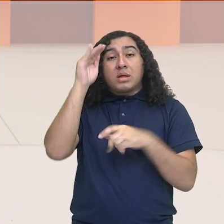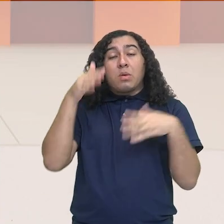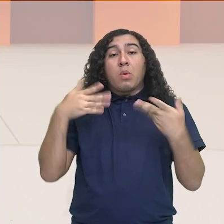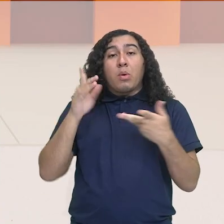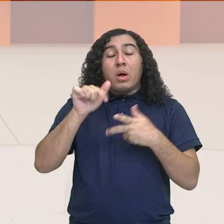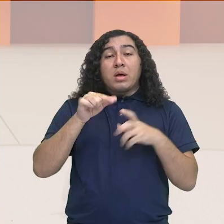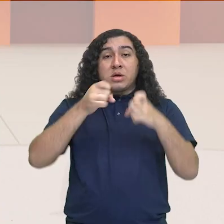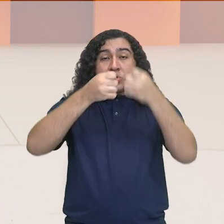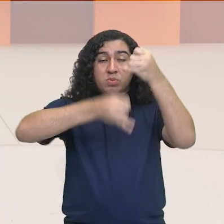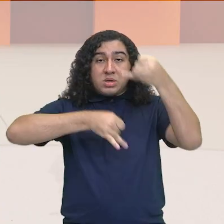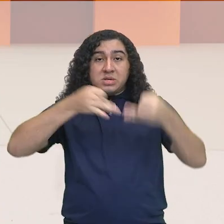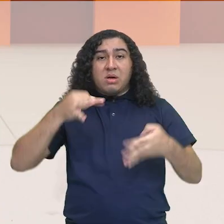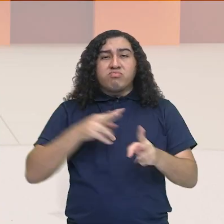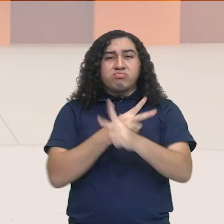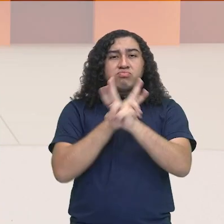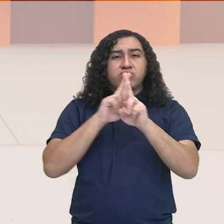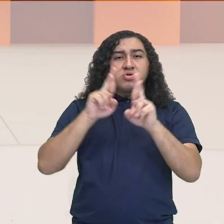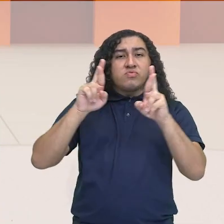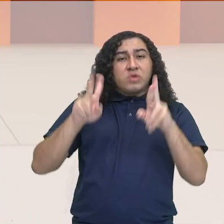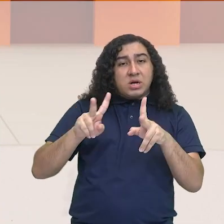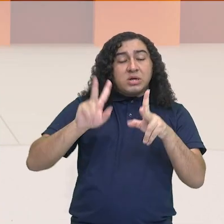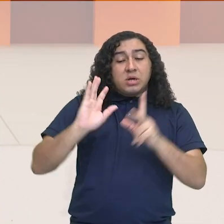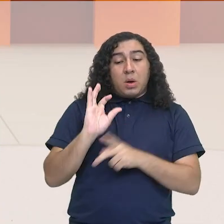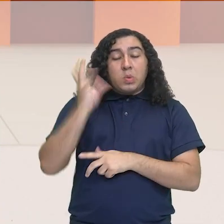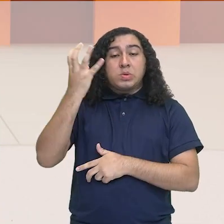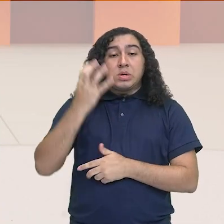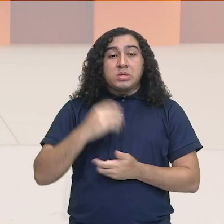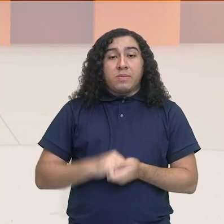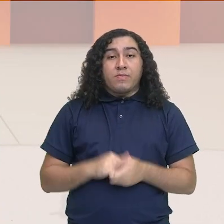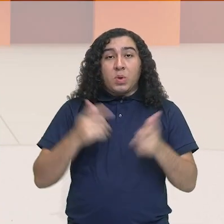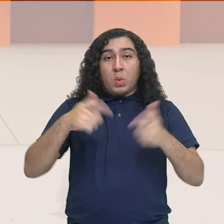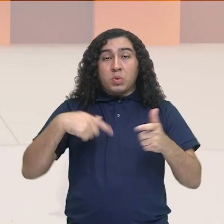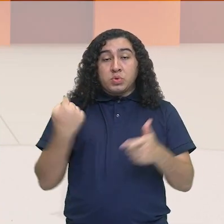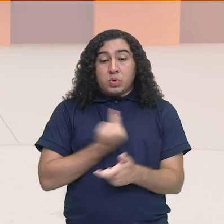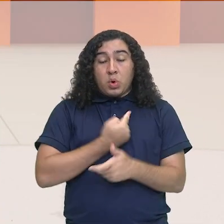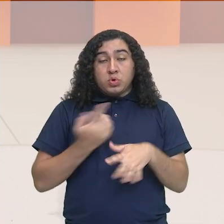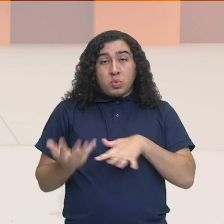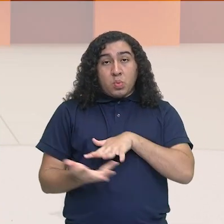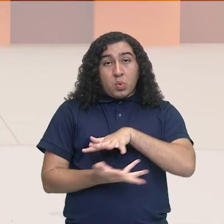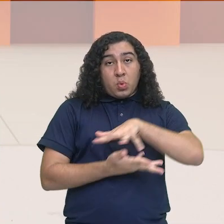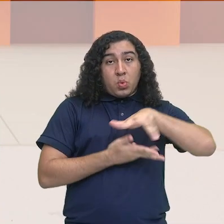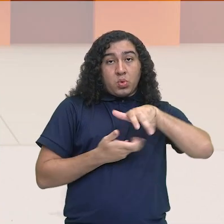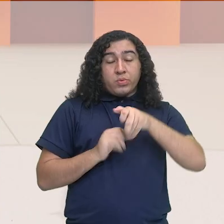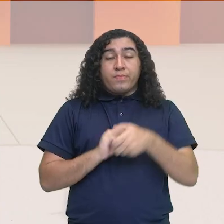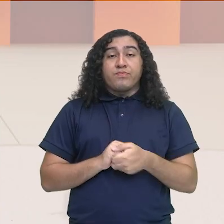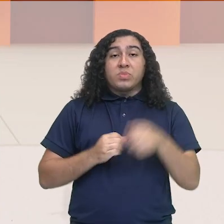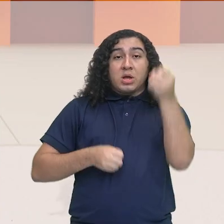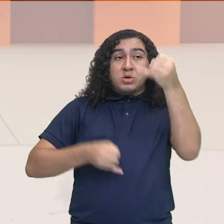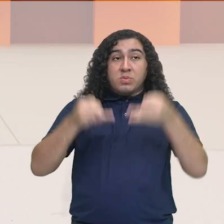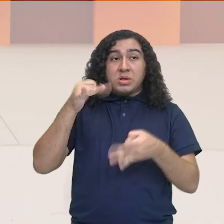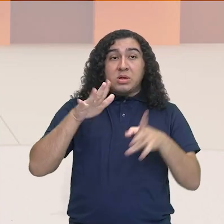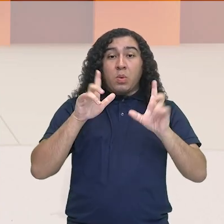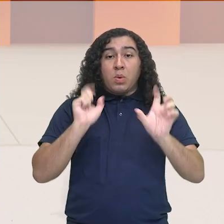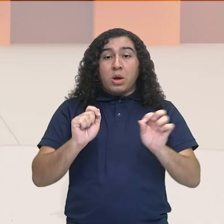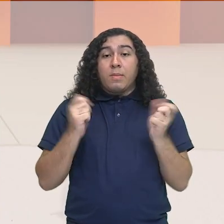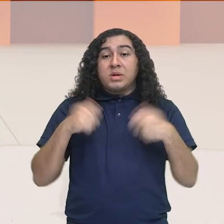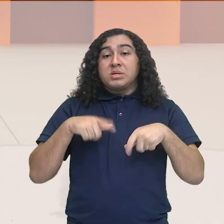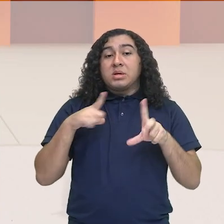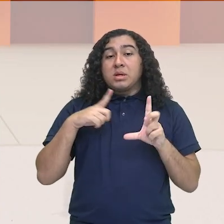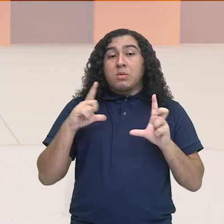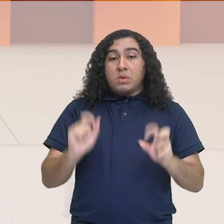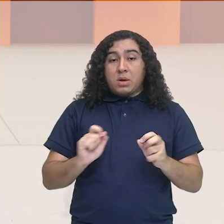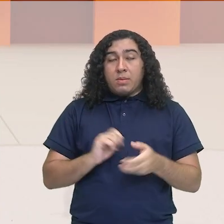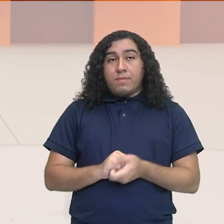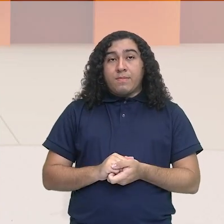explicações sobre diferentes eventos que acontecem em nosso mundo. Explicações essas que precisam